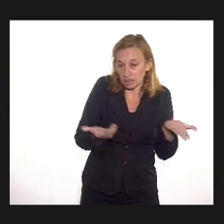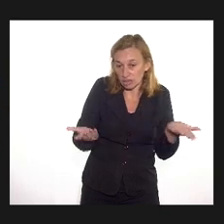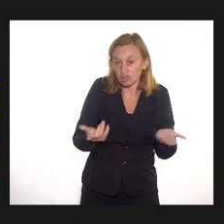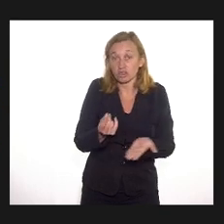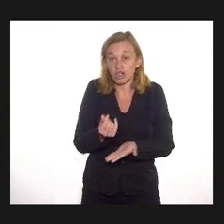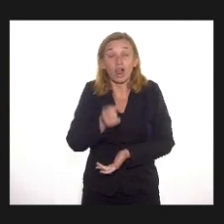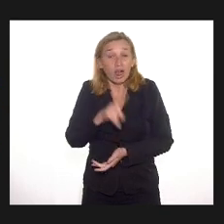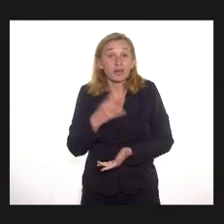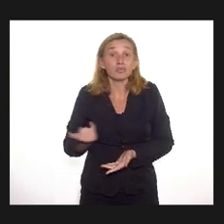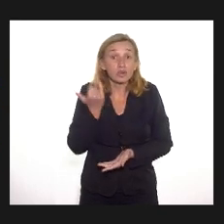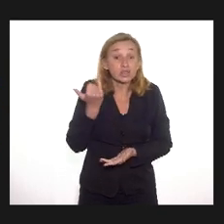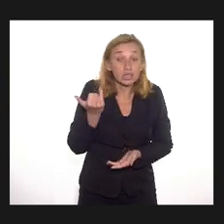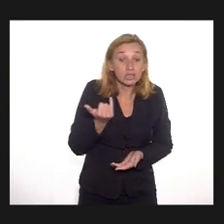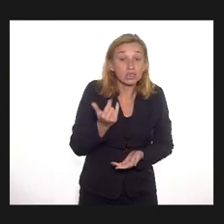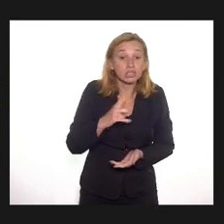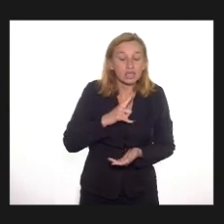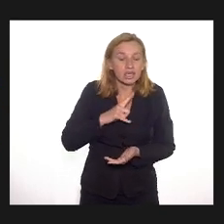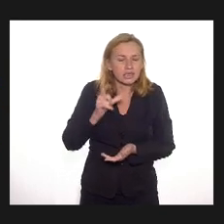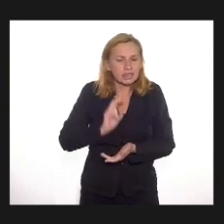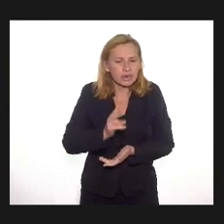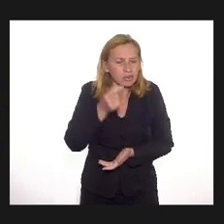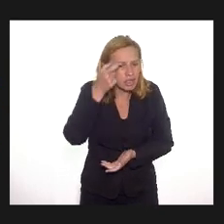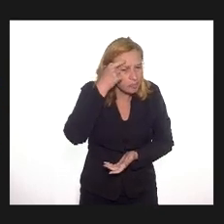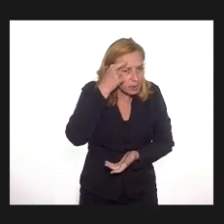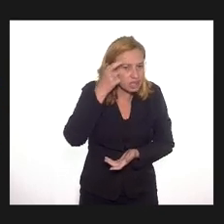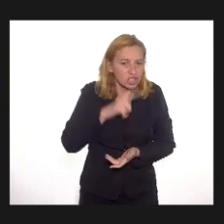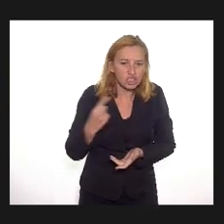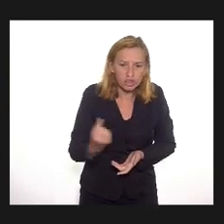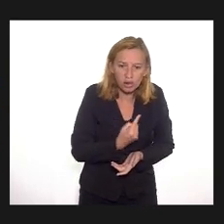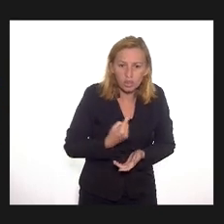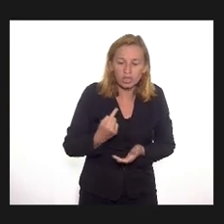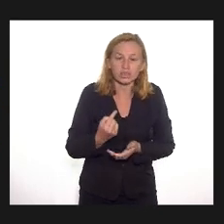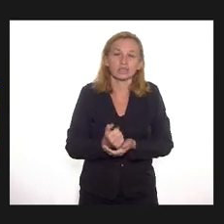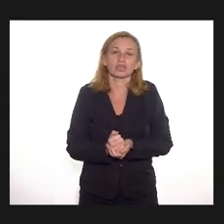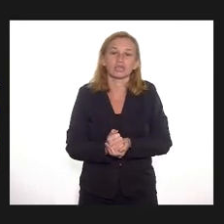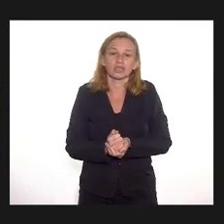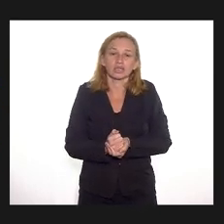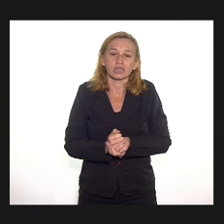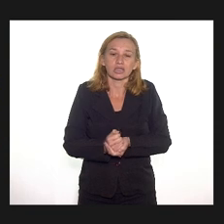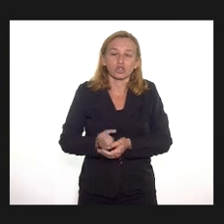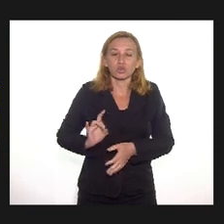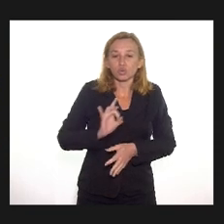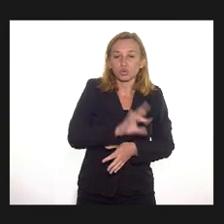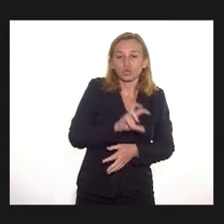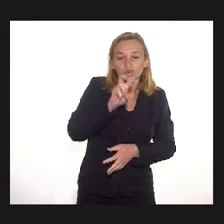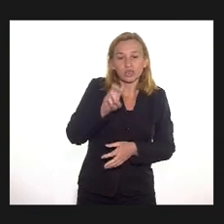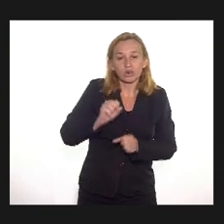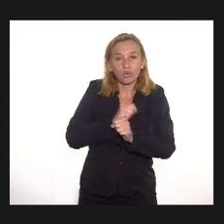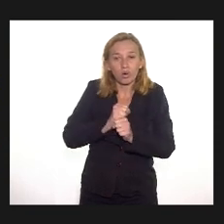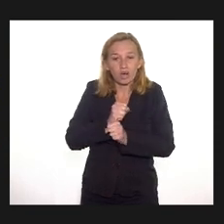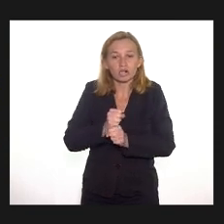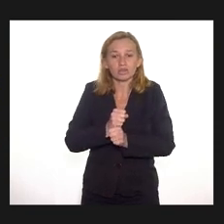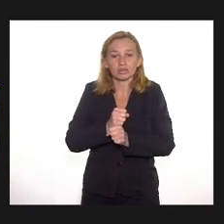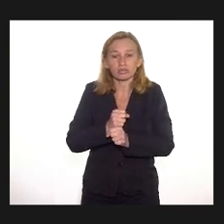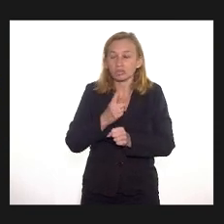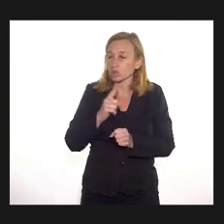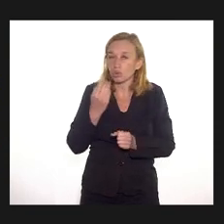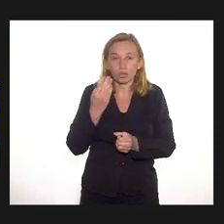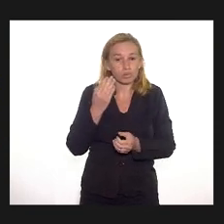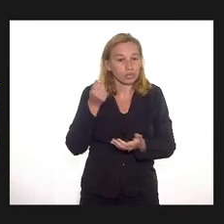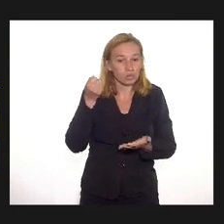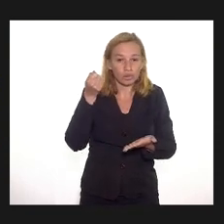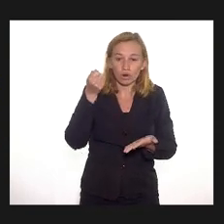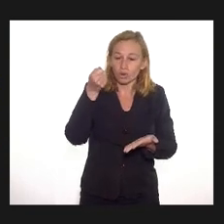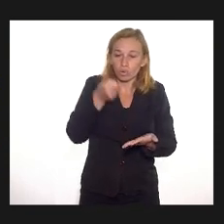É importante que a gente tenha sempre em mente que nós estamos girando, nos últimos 5 anos, pelo menos, nós não cumprimos os